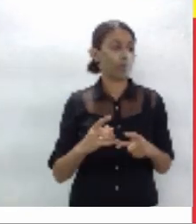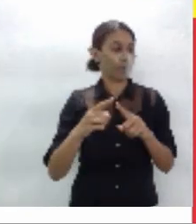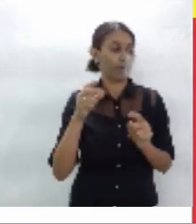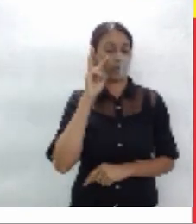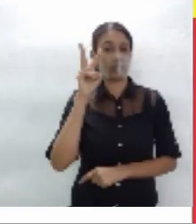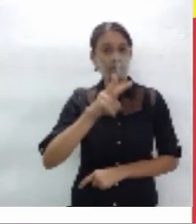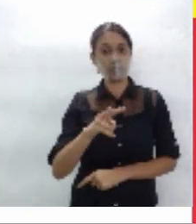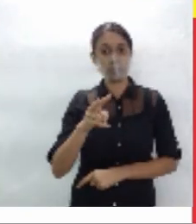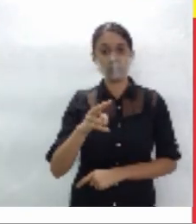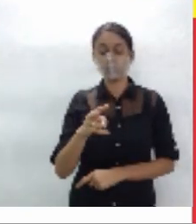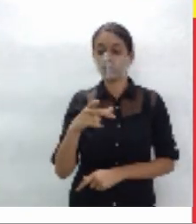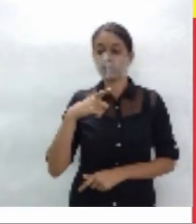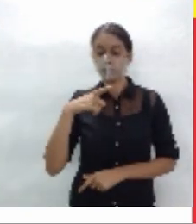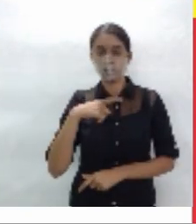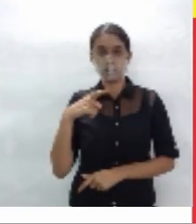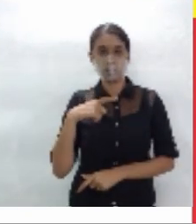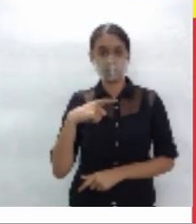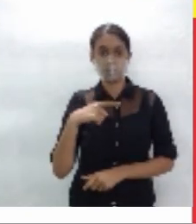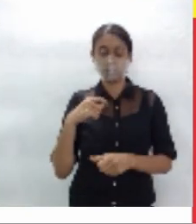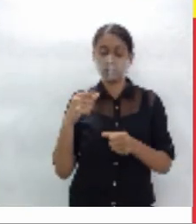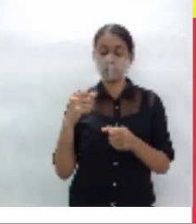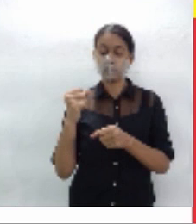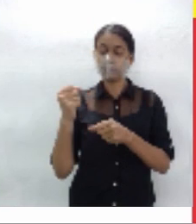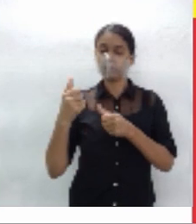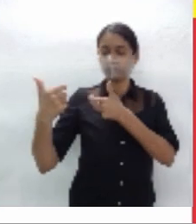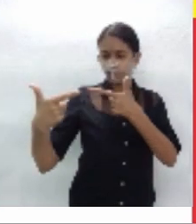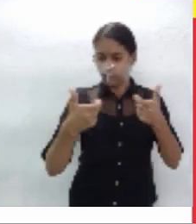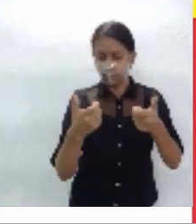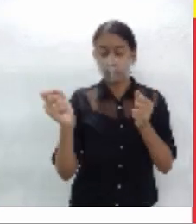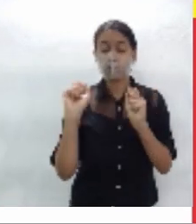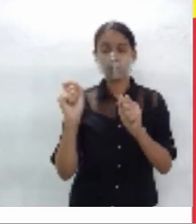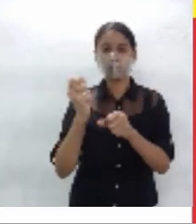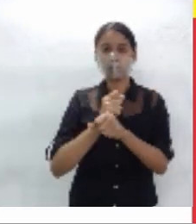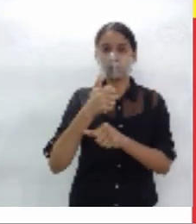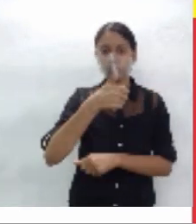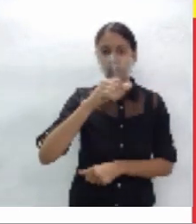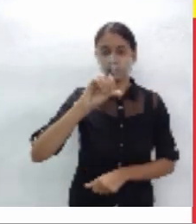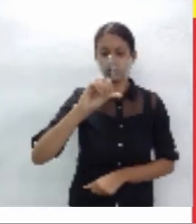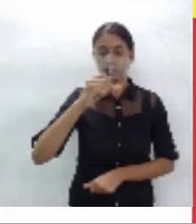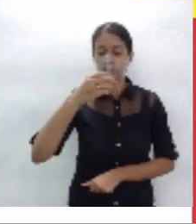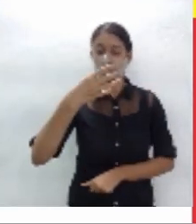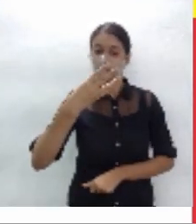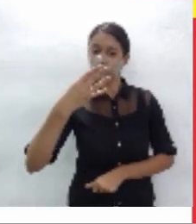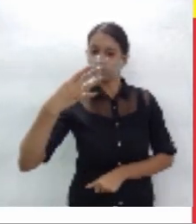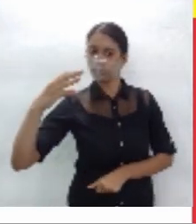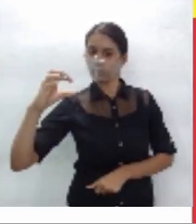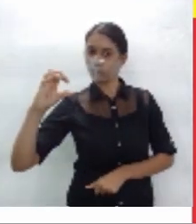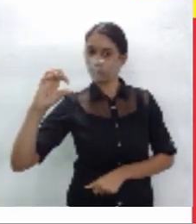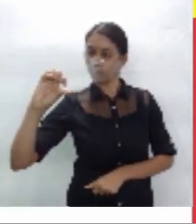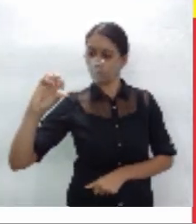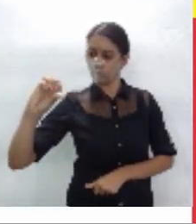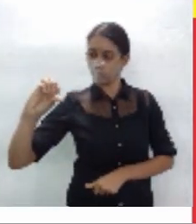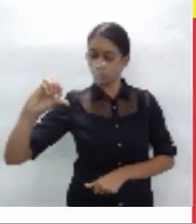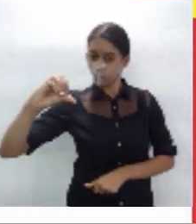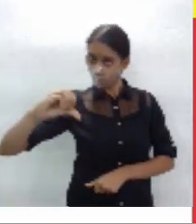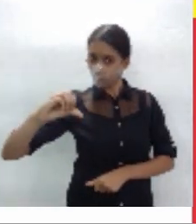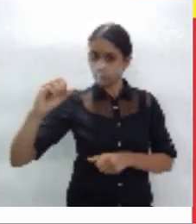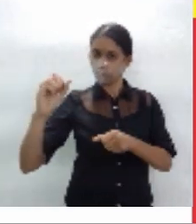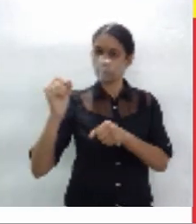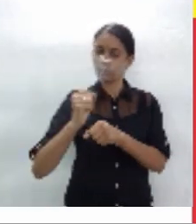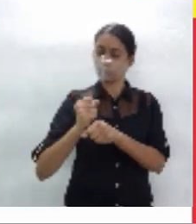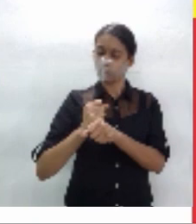de 1939 a 1945. Ambas as duas